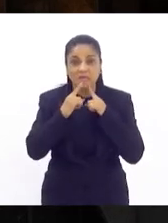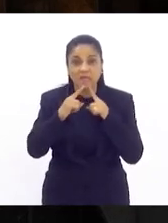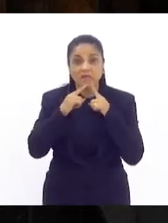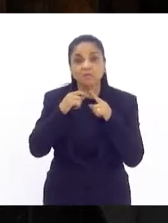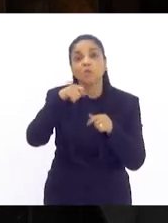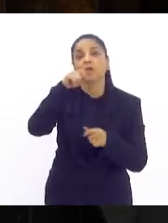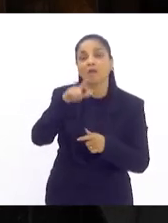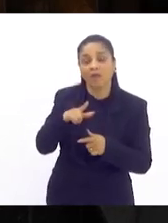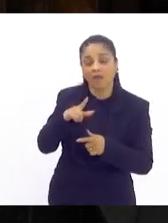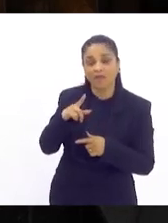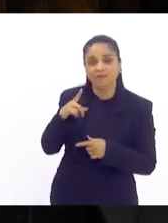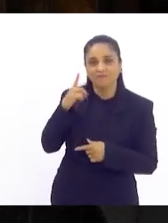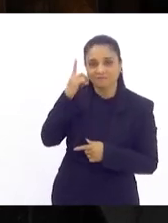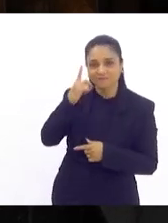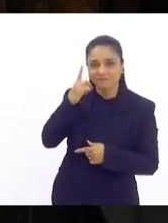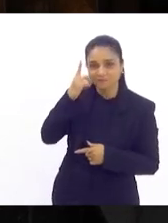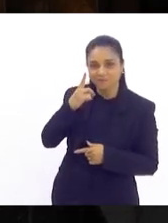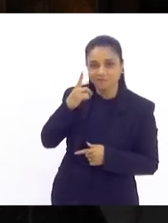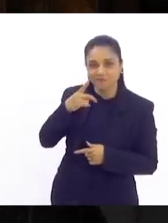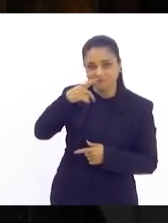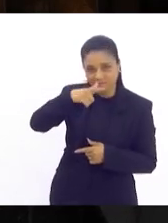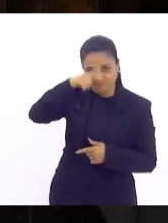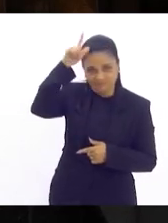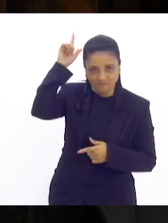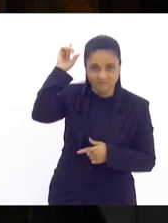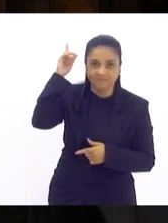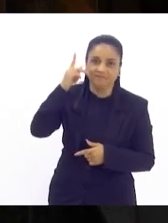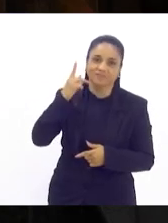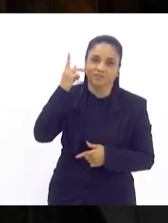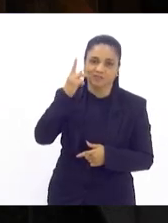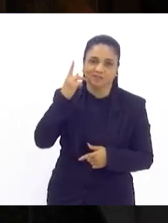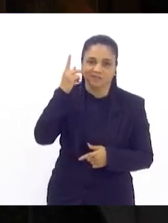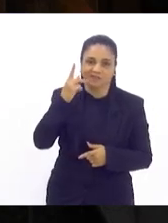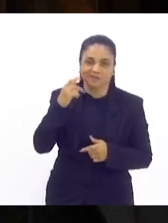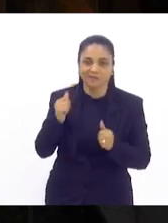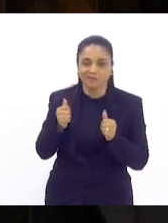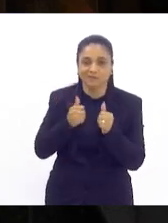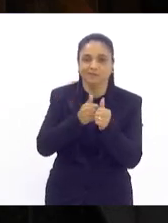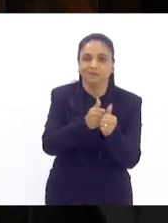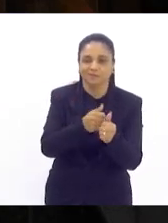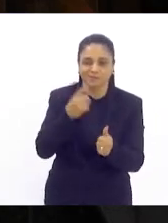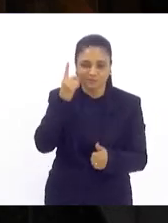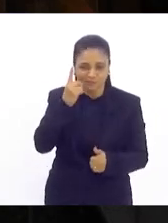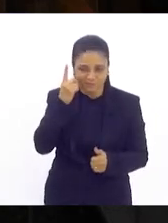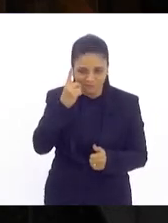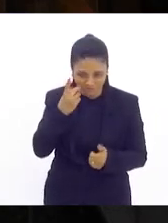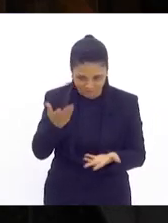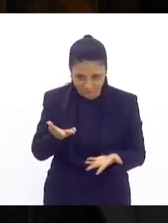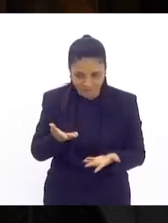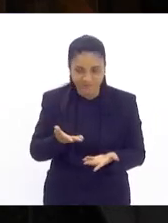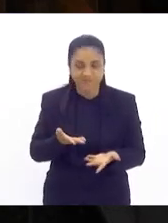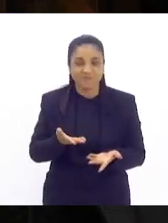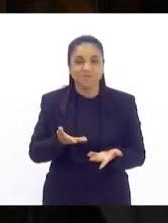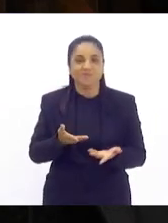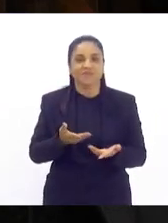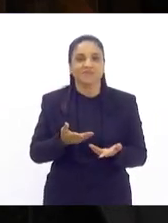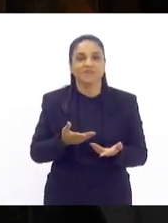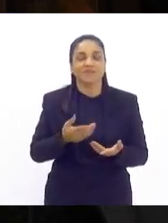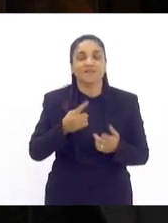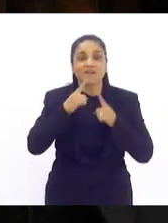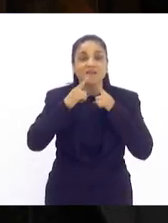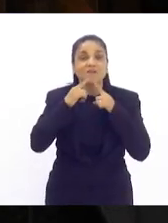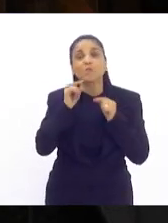o Deputado Luiz Paulo acompanhado de outros parlamentares e reclamamos contra o